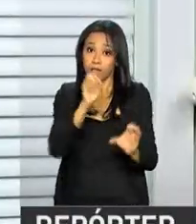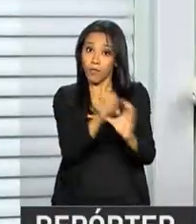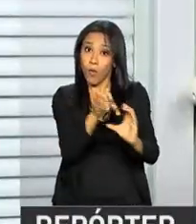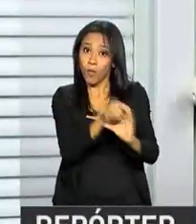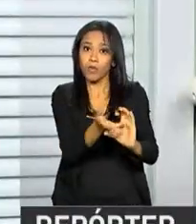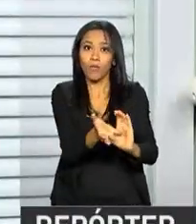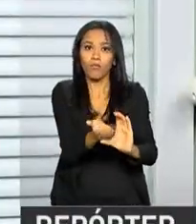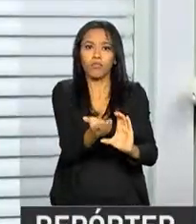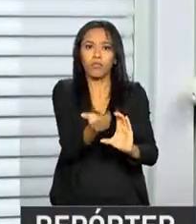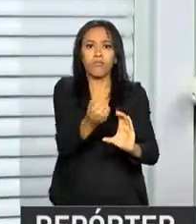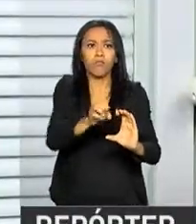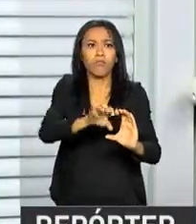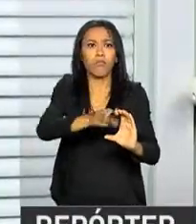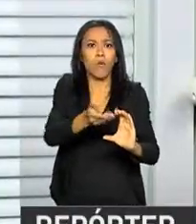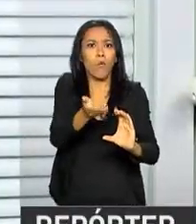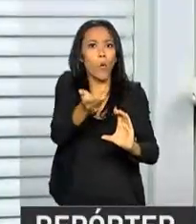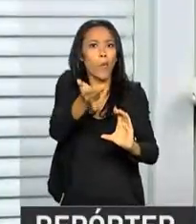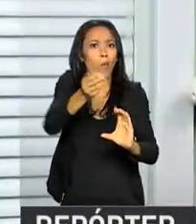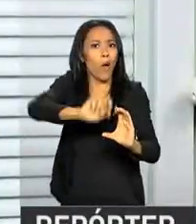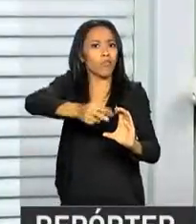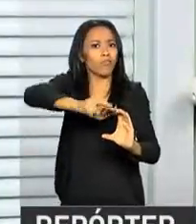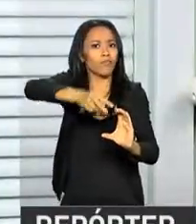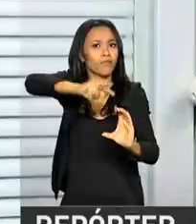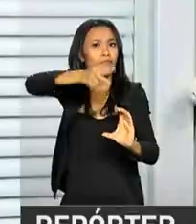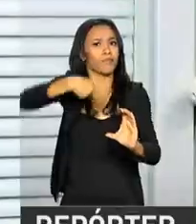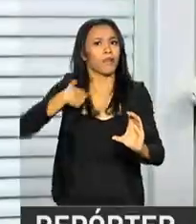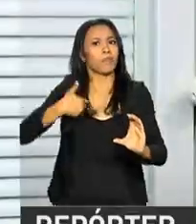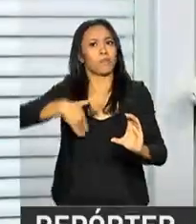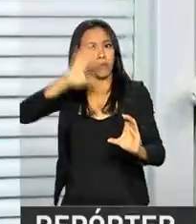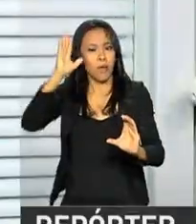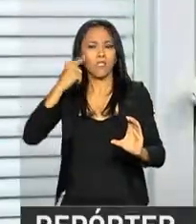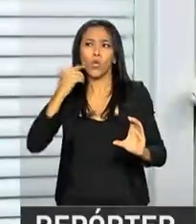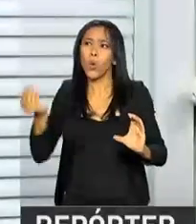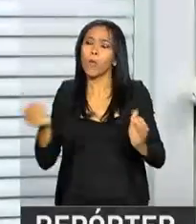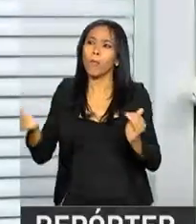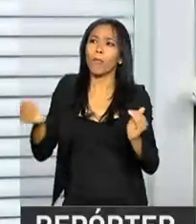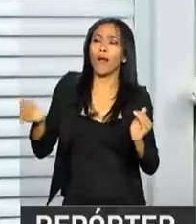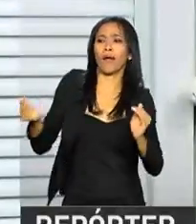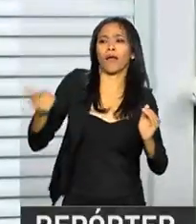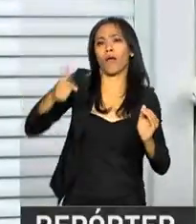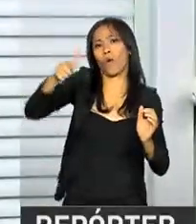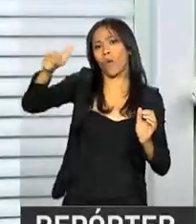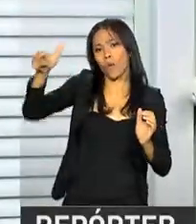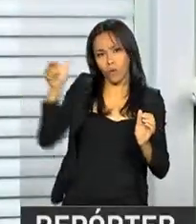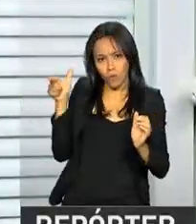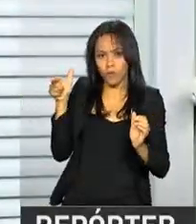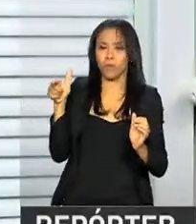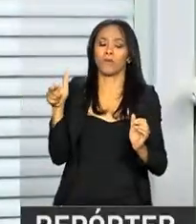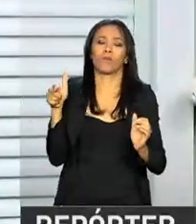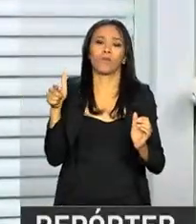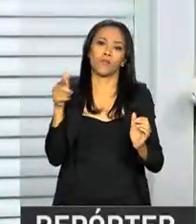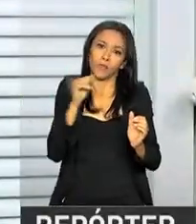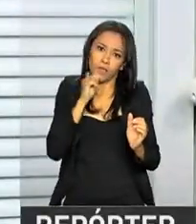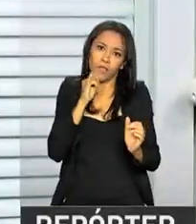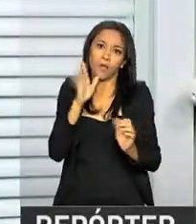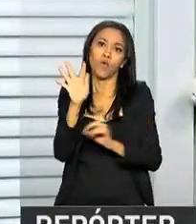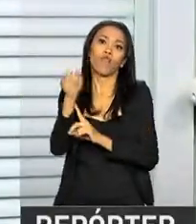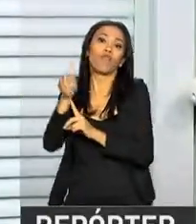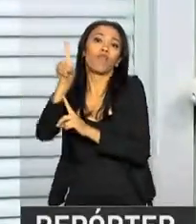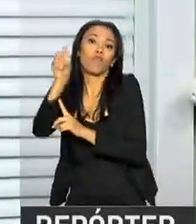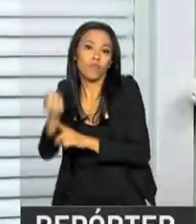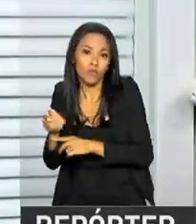cada vez mais atrativo então quando se compara com outros investimentos destinados a pessoas físicas como fundos de